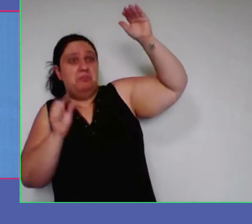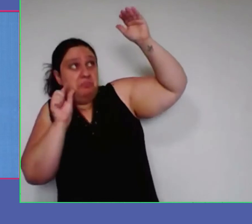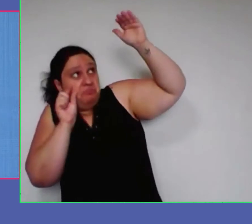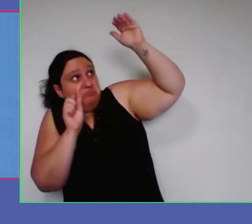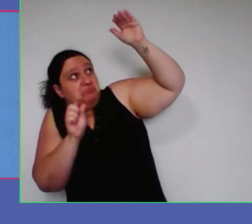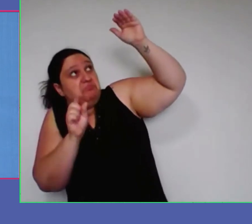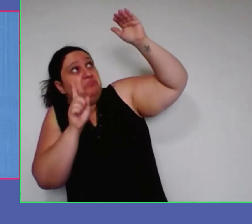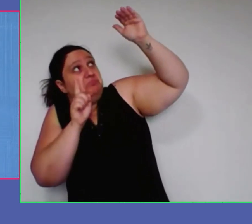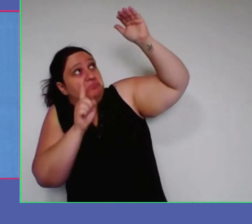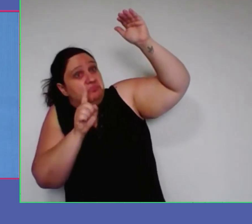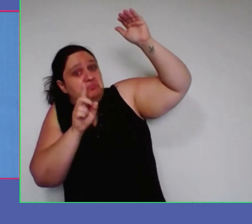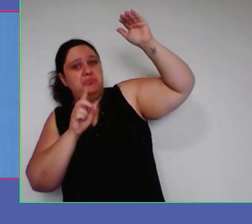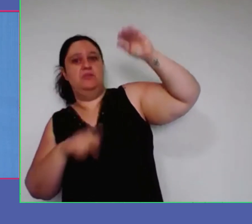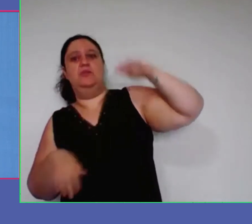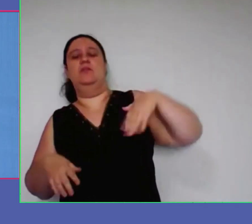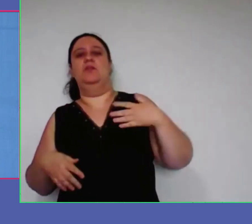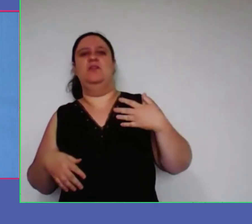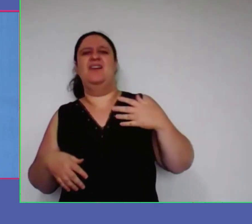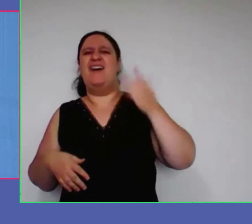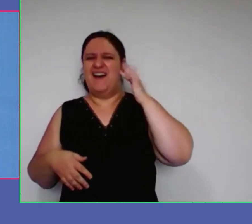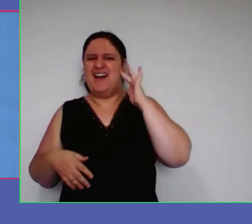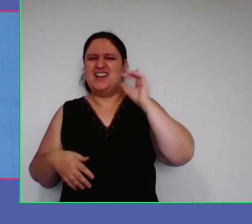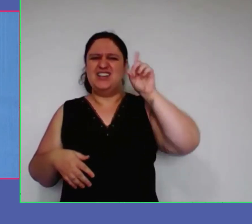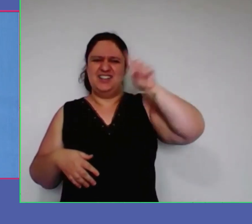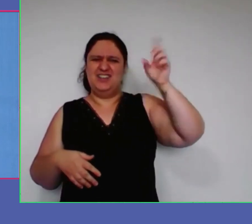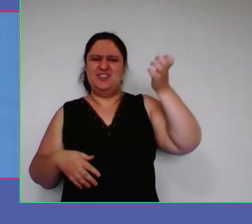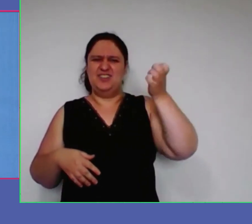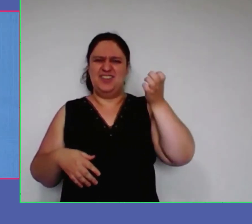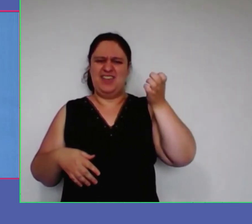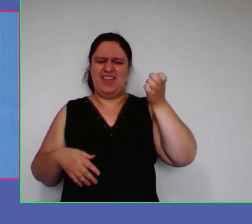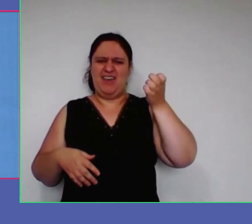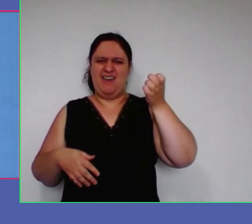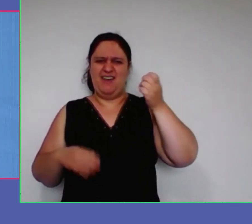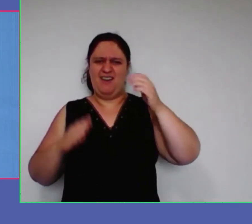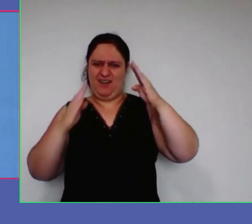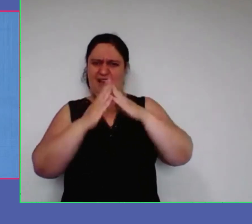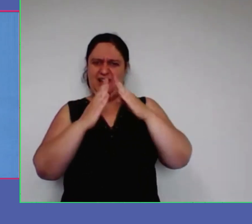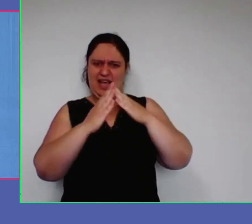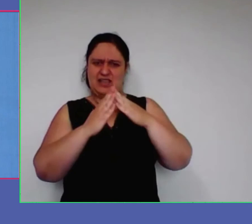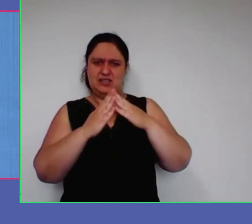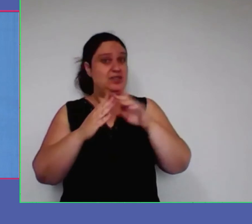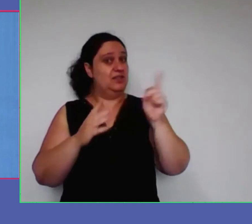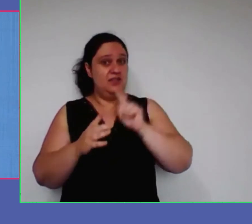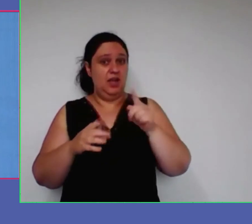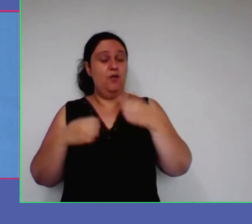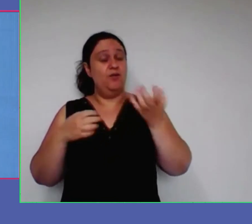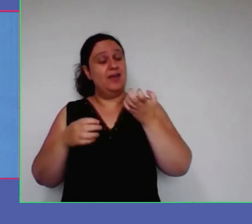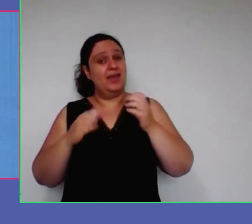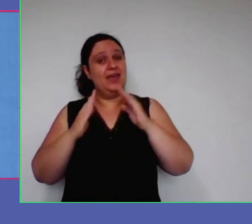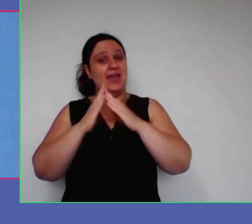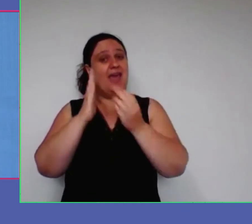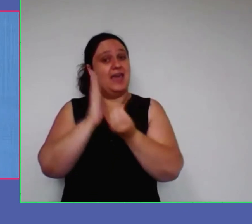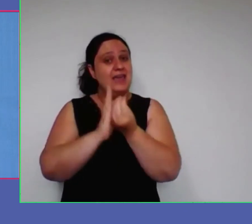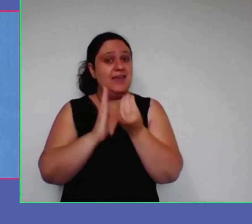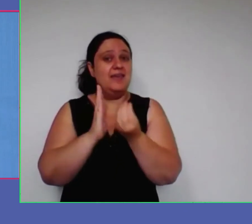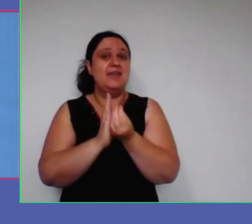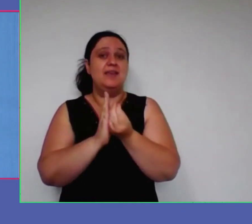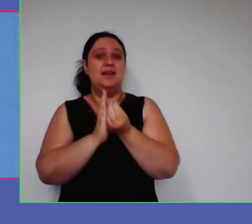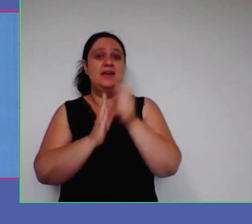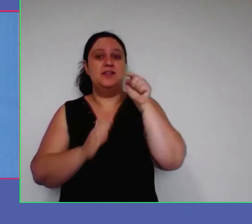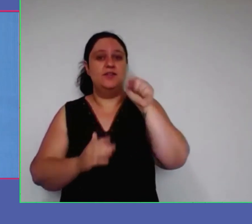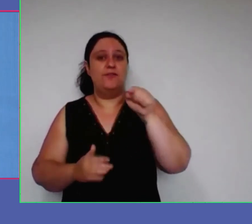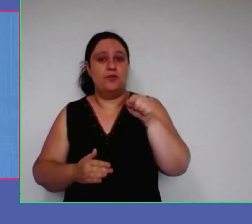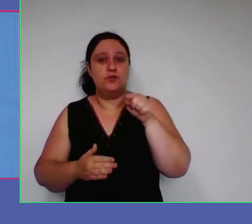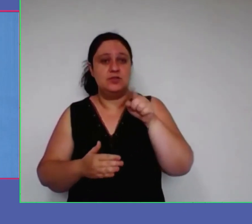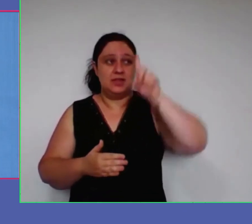habitar numa casa dessa? Deus quer habitar na igreja. Deus quer habitar em você, né? Por